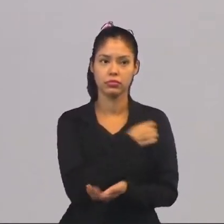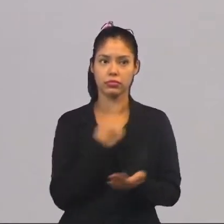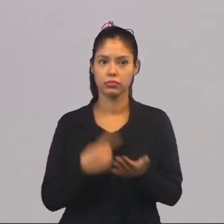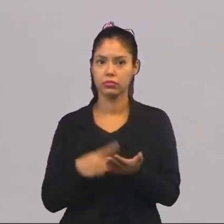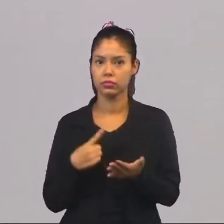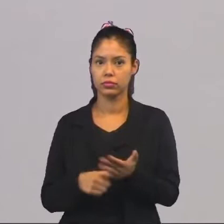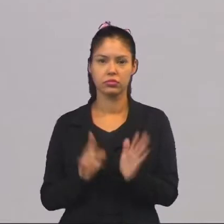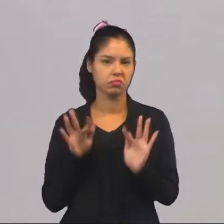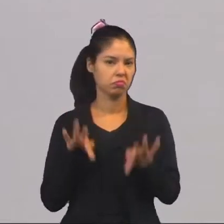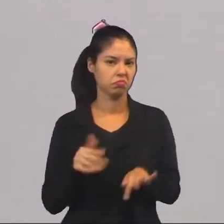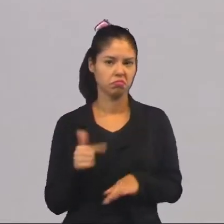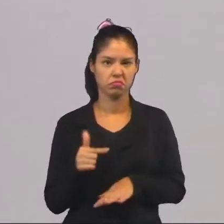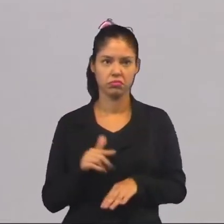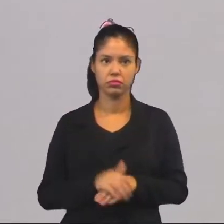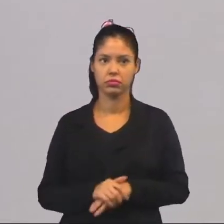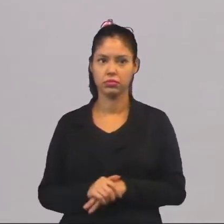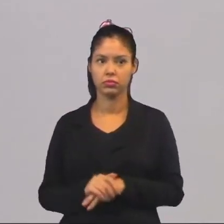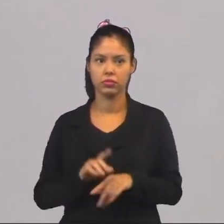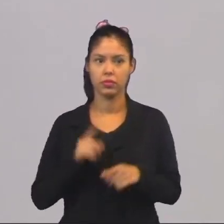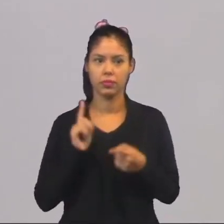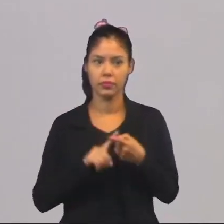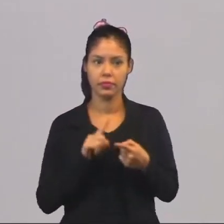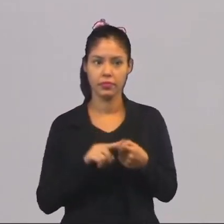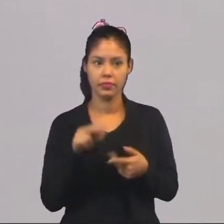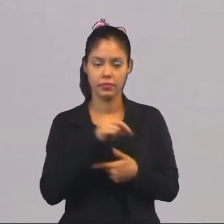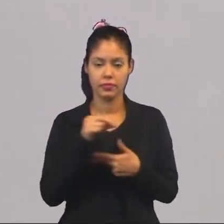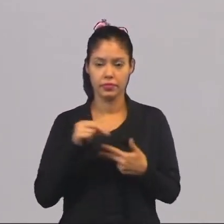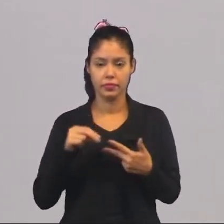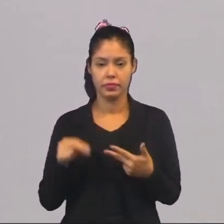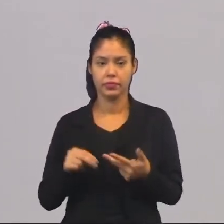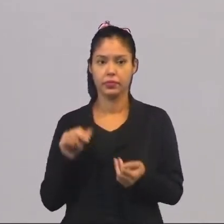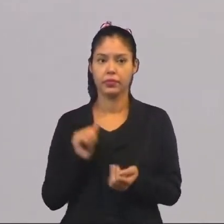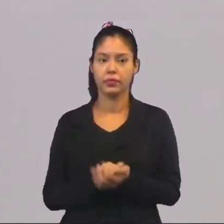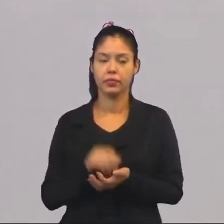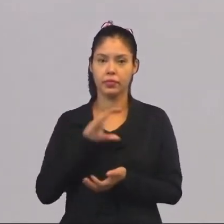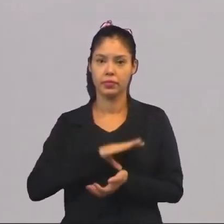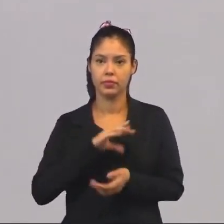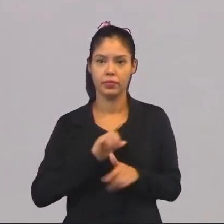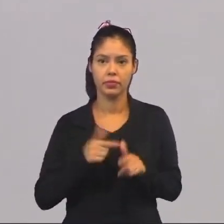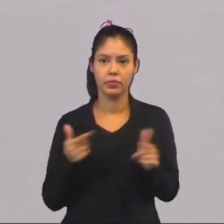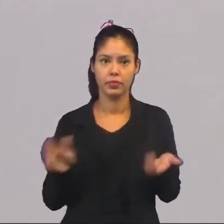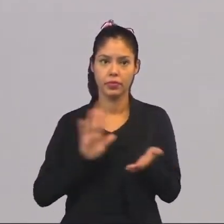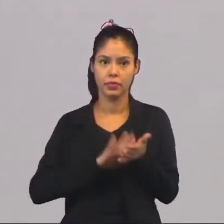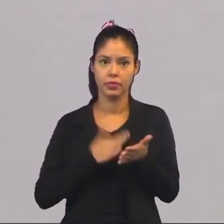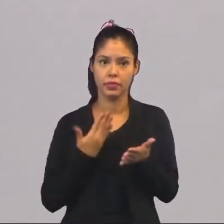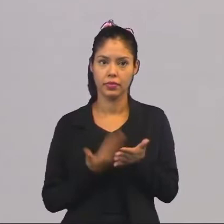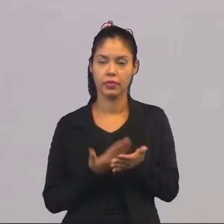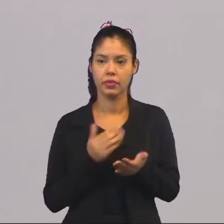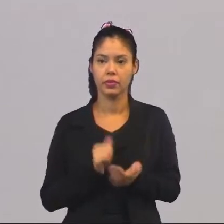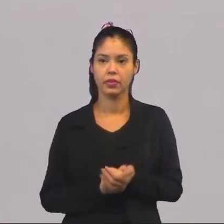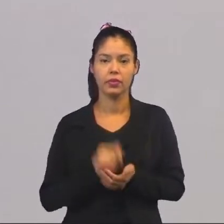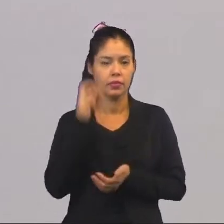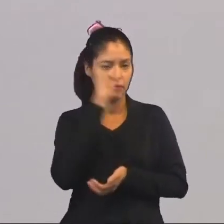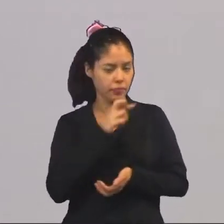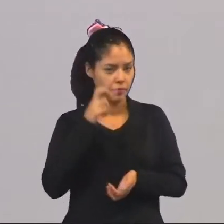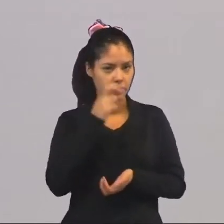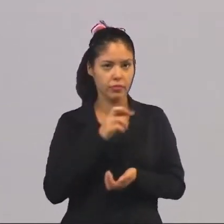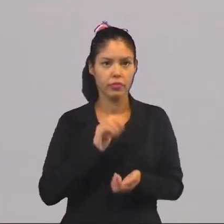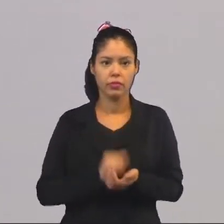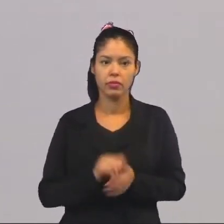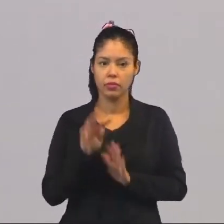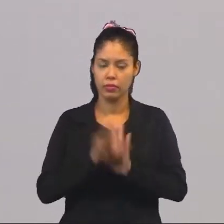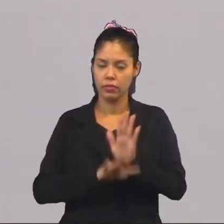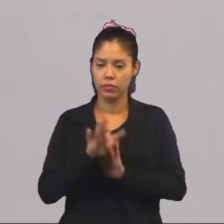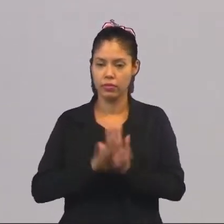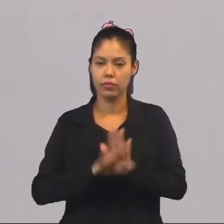considera que não tem finalidade porque no ENEM as questões de Língua Portuguesa São da maioria interpretativa né de análise